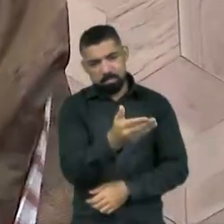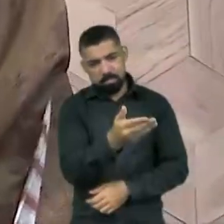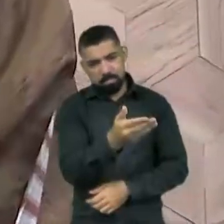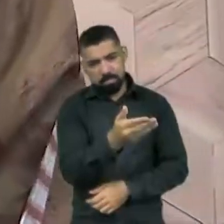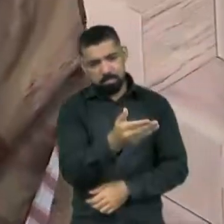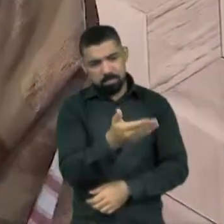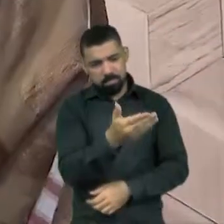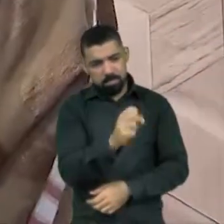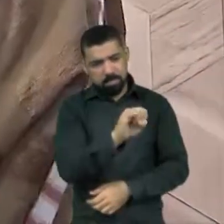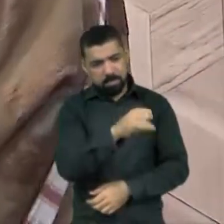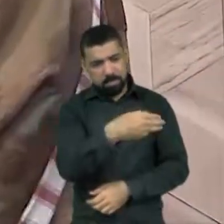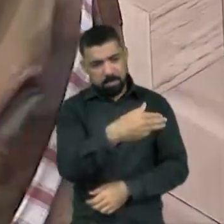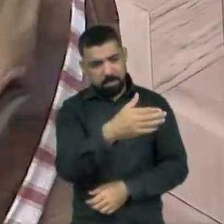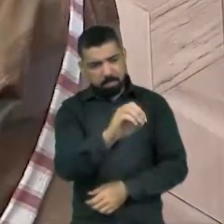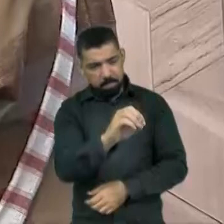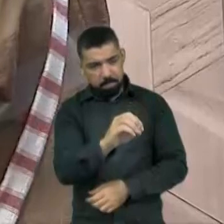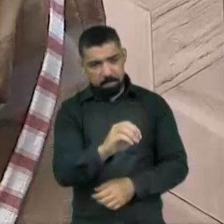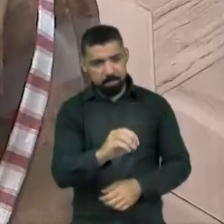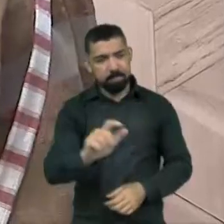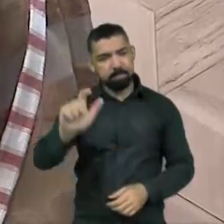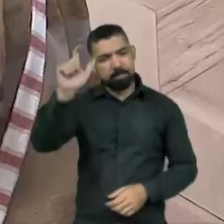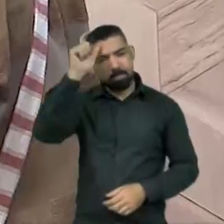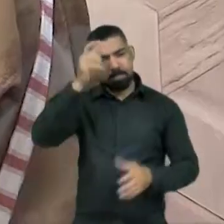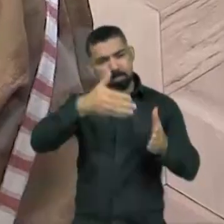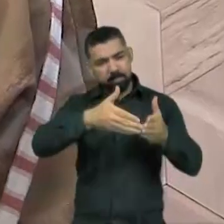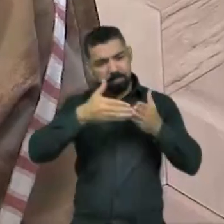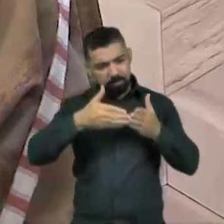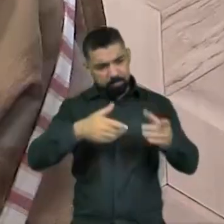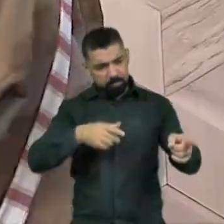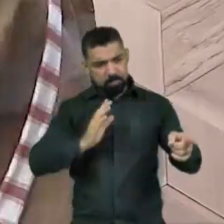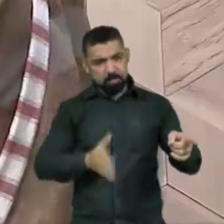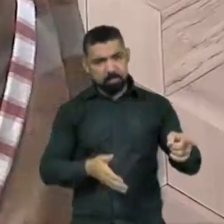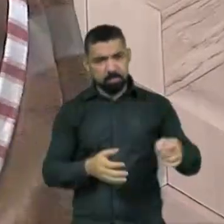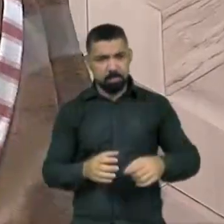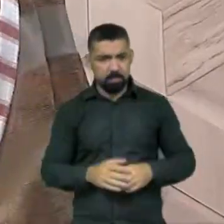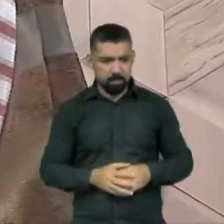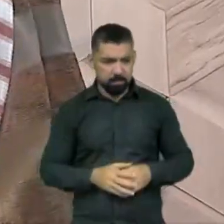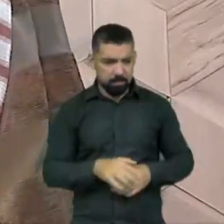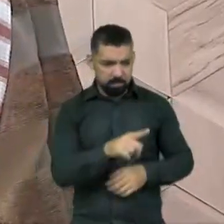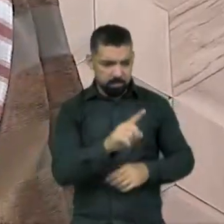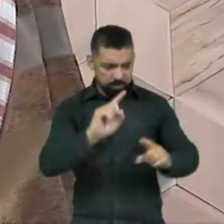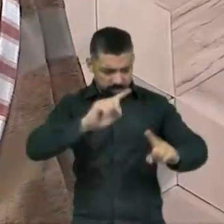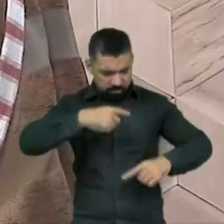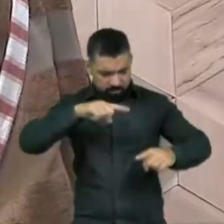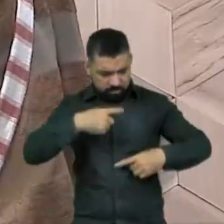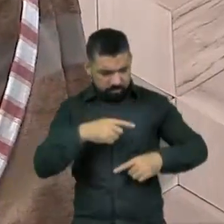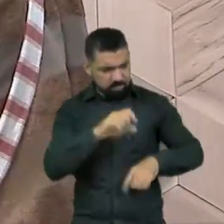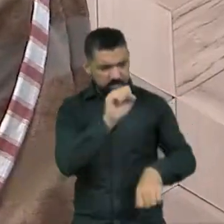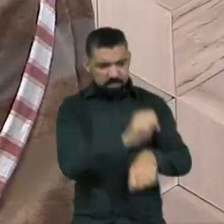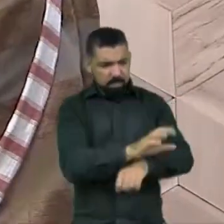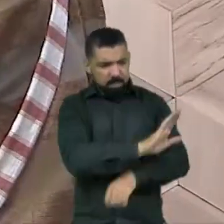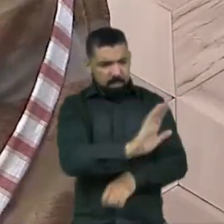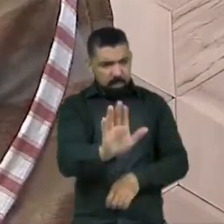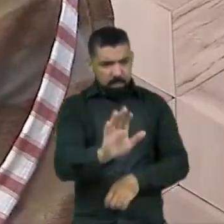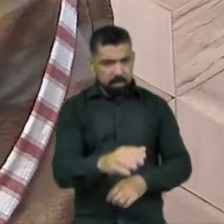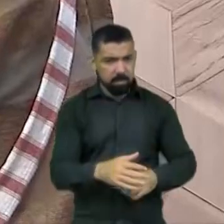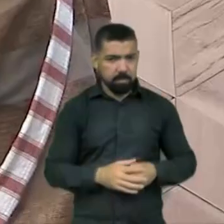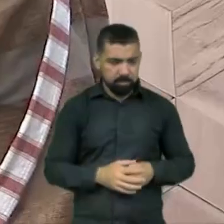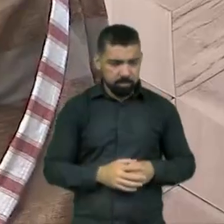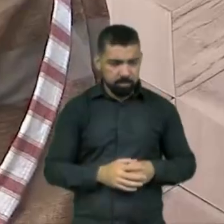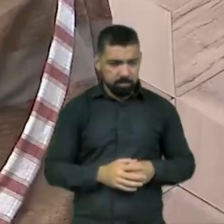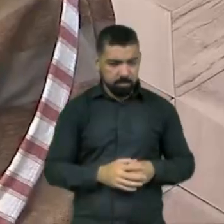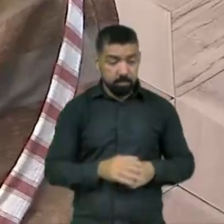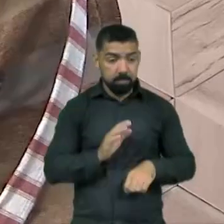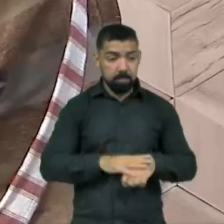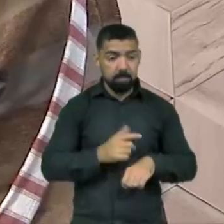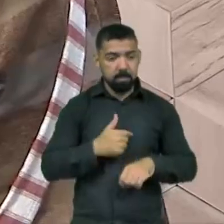Simão Pedro. Satanás te clamou com instância. Para de te juriar com o trigo. Mas eu roguei por